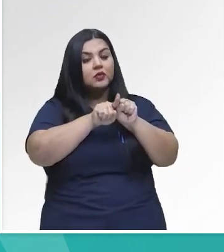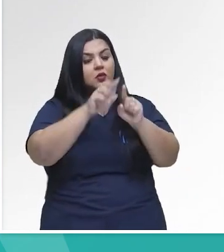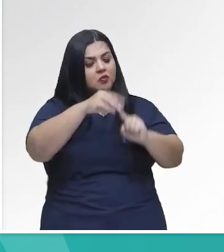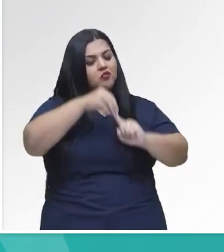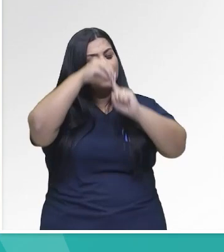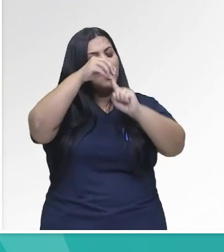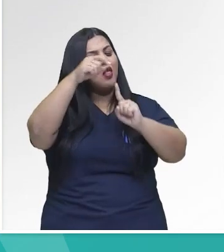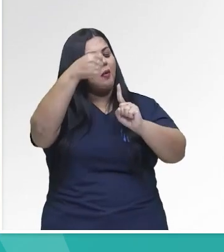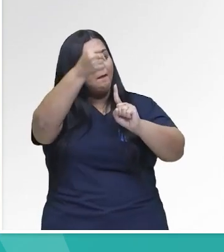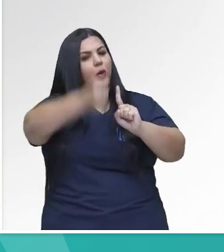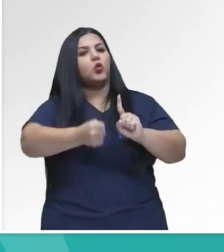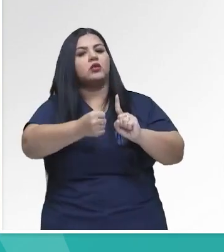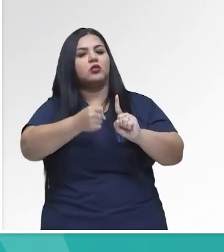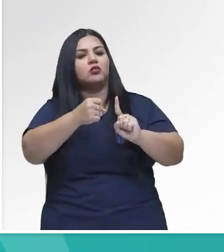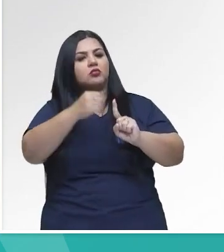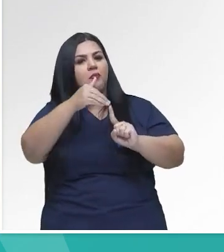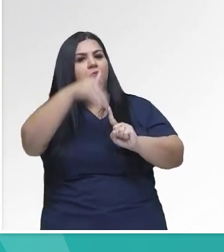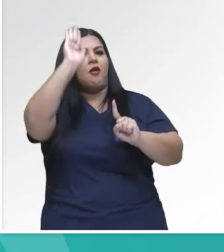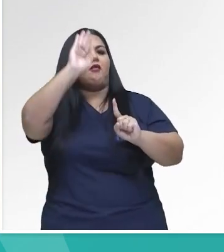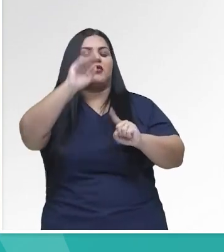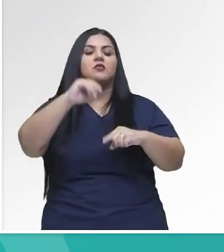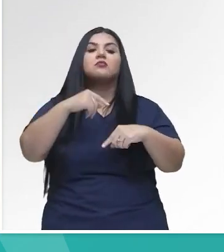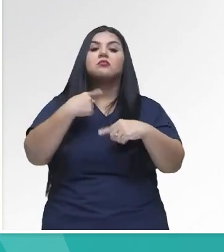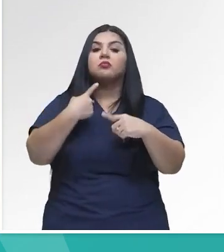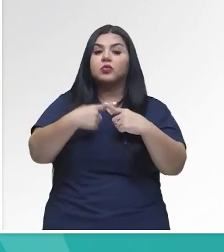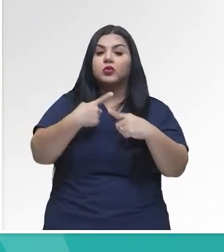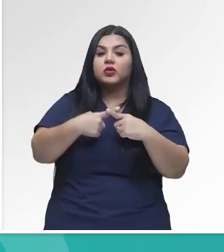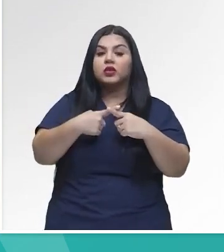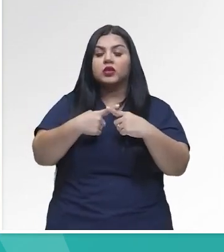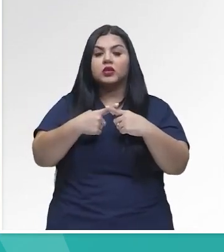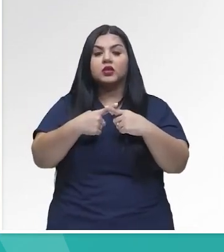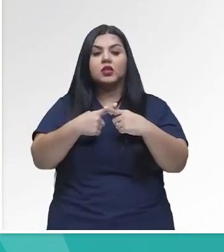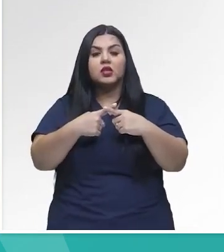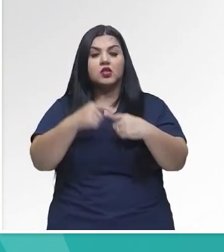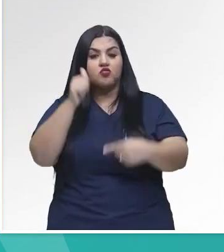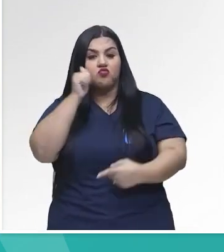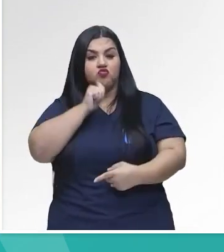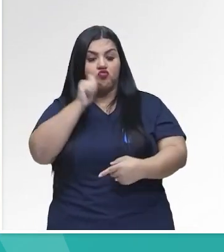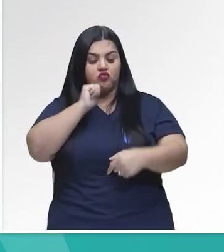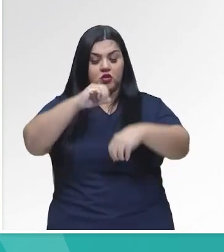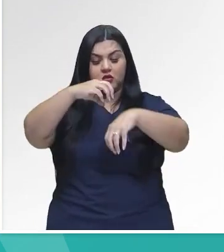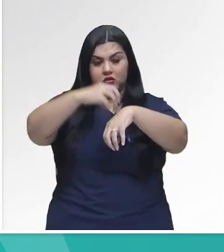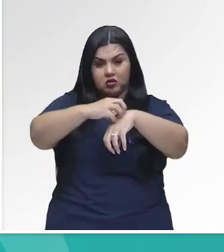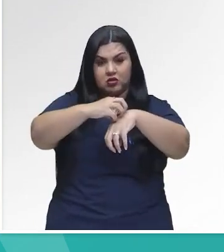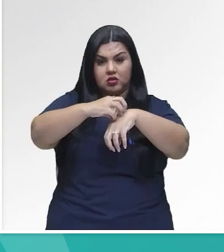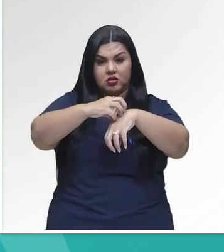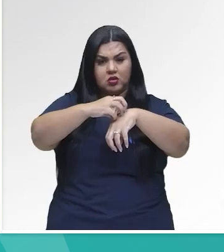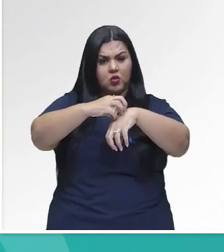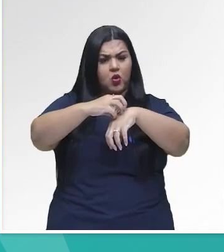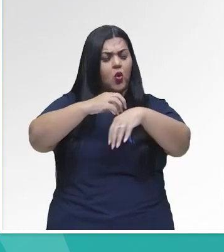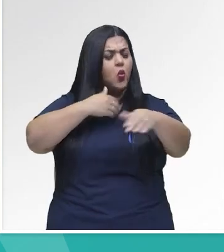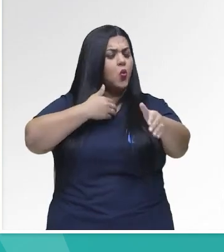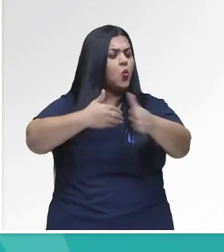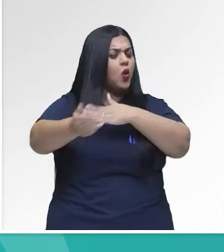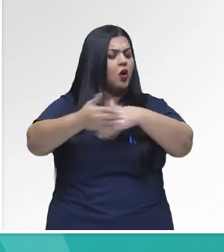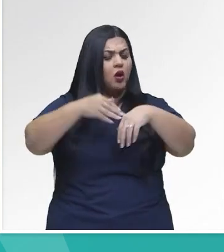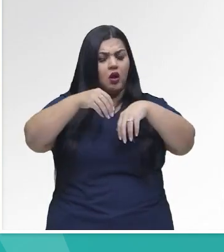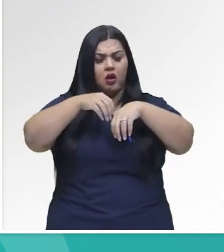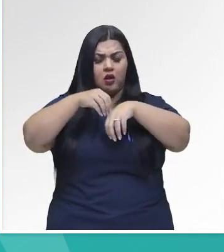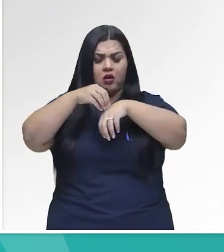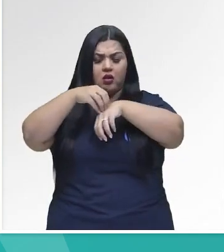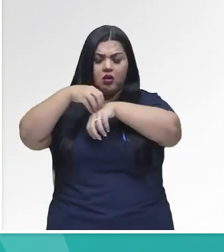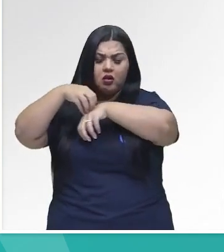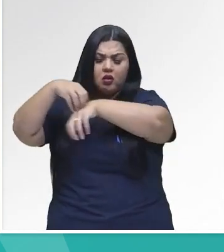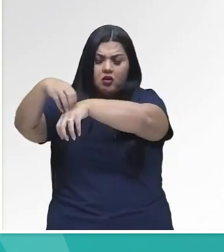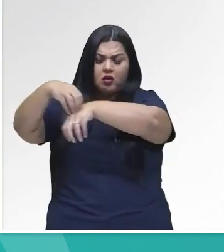mais poderosa. Mas é porque exatamente a dama, ela se desloca em todas as direções, como